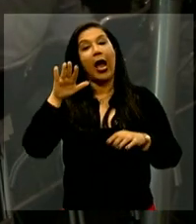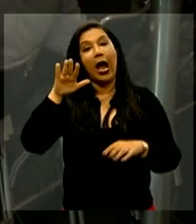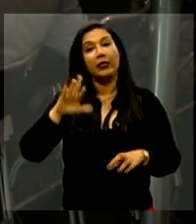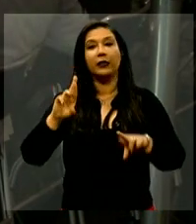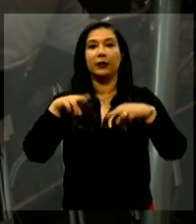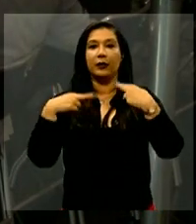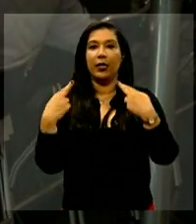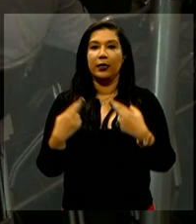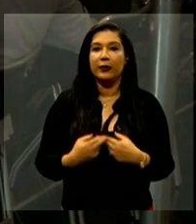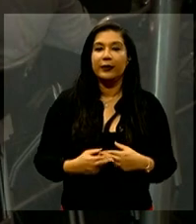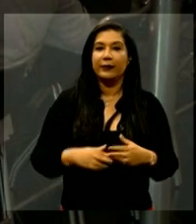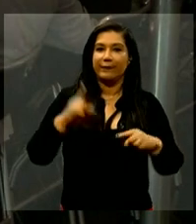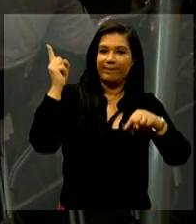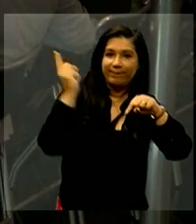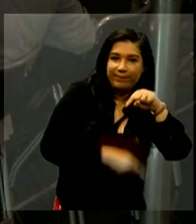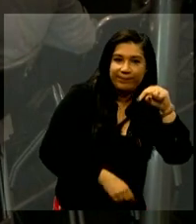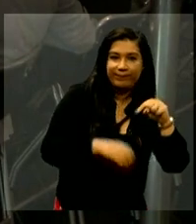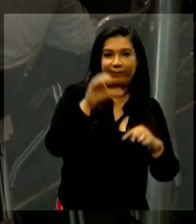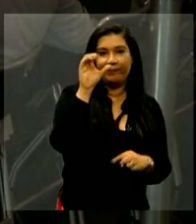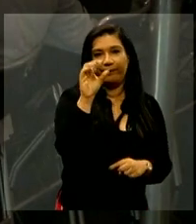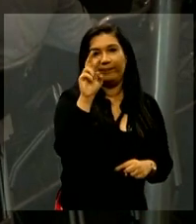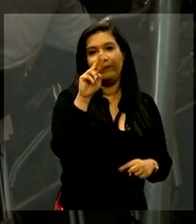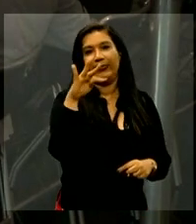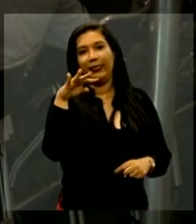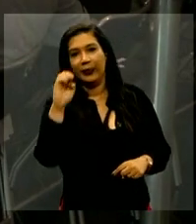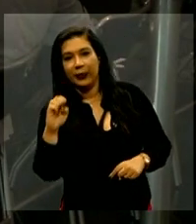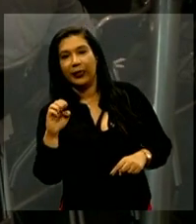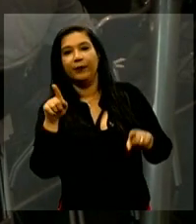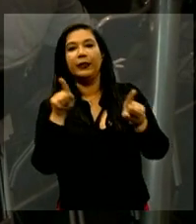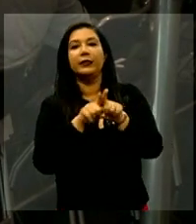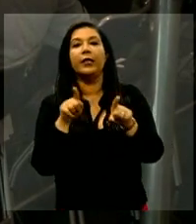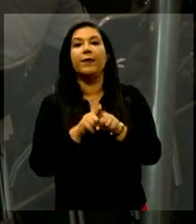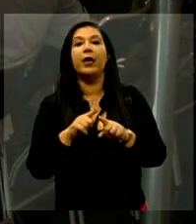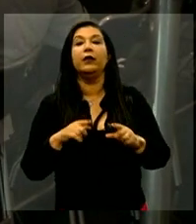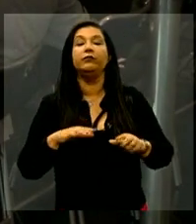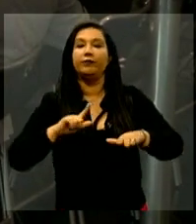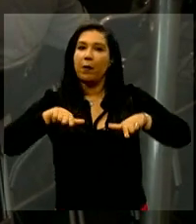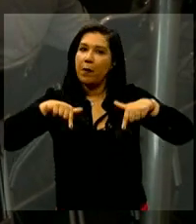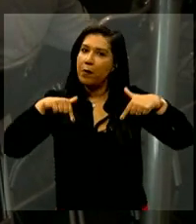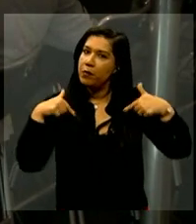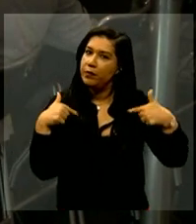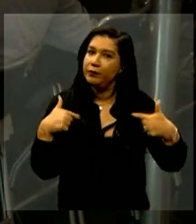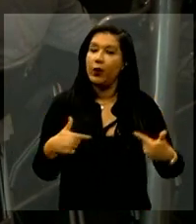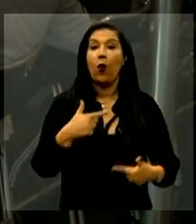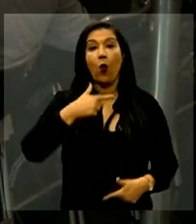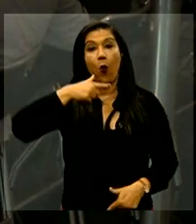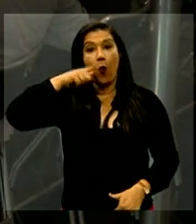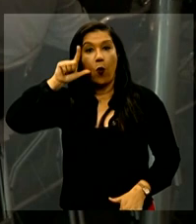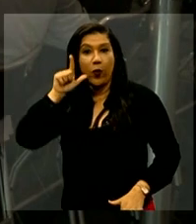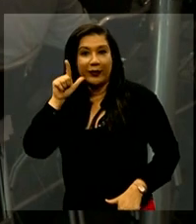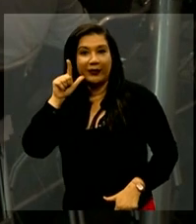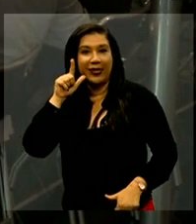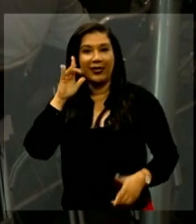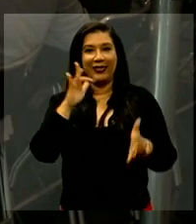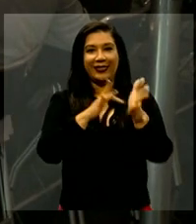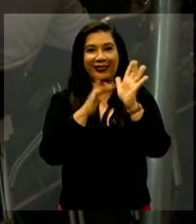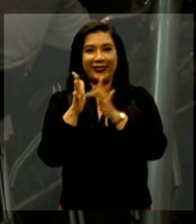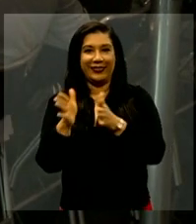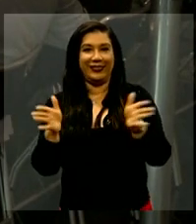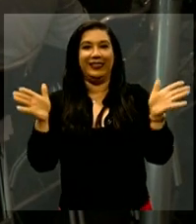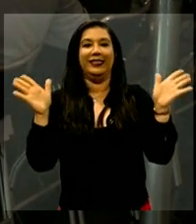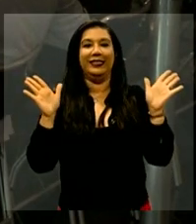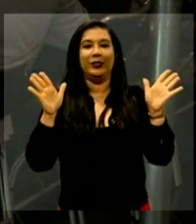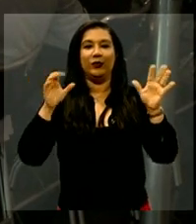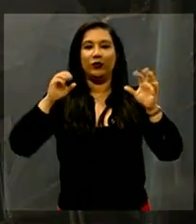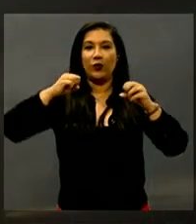a repressão dos crimes de corrupção e a recuperação de ativos. Ontem, o Cristo Redentor foi